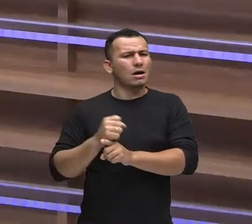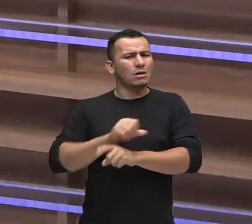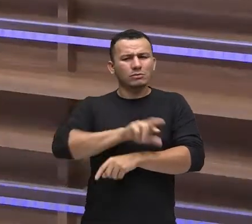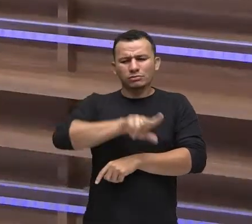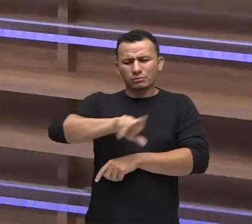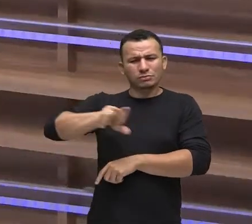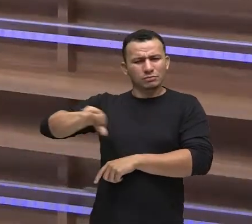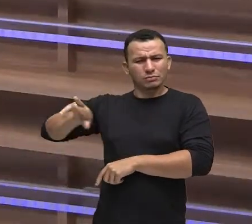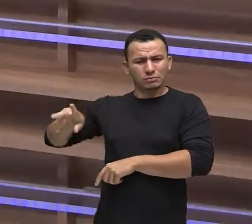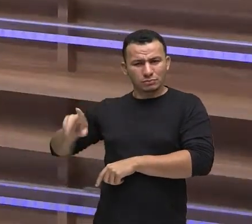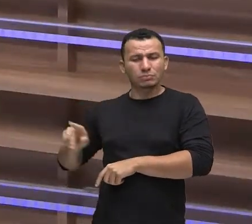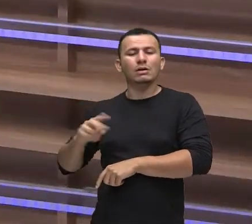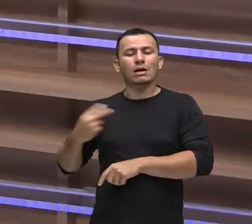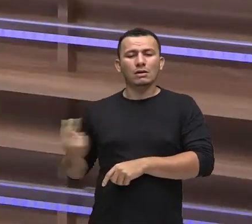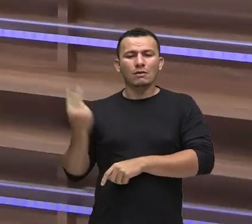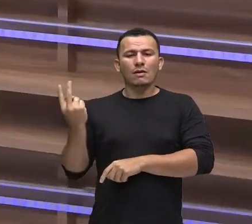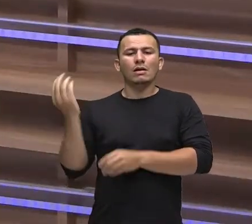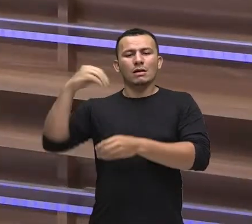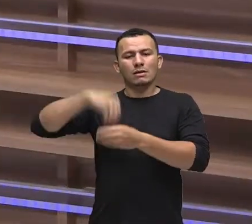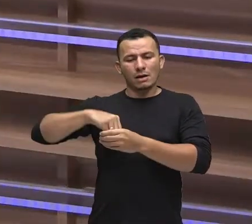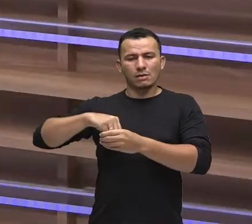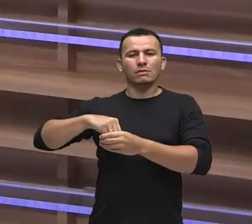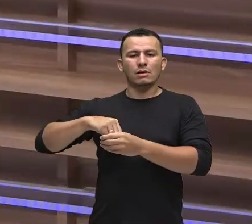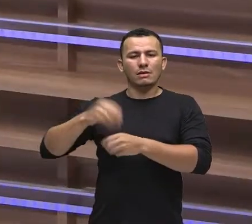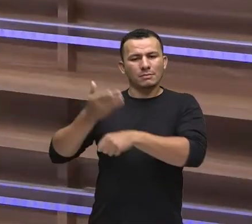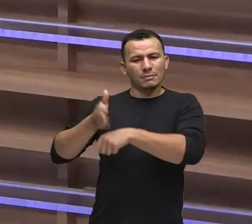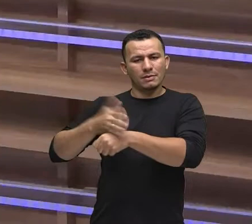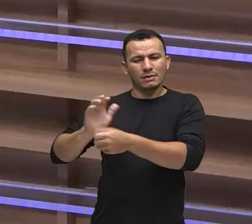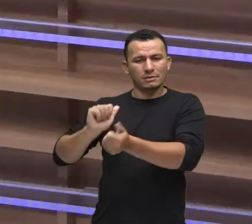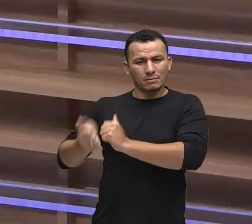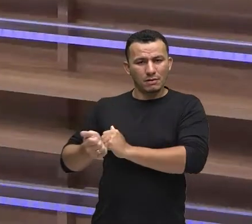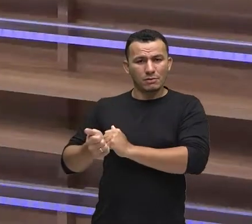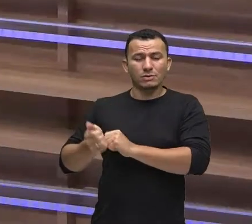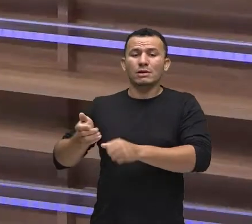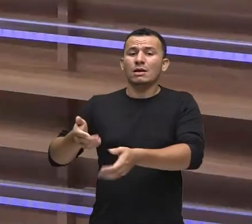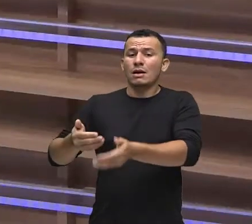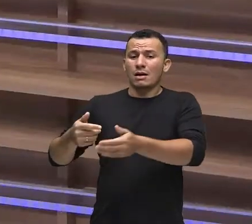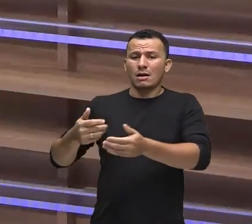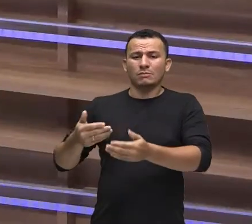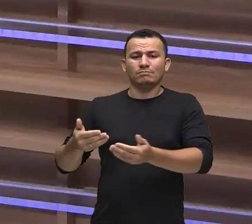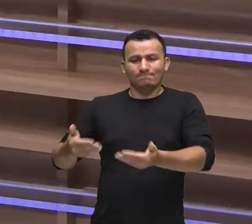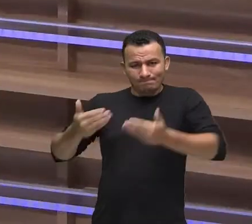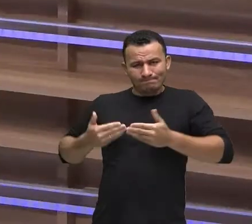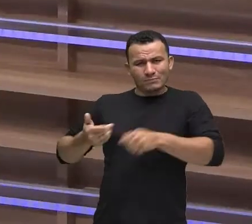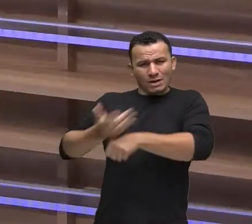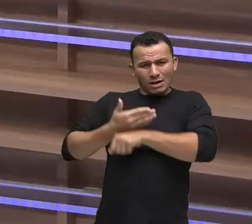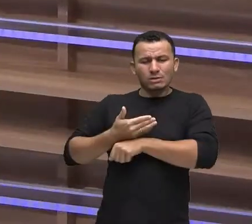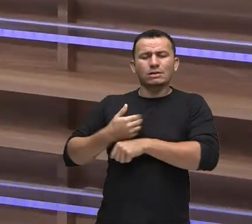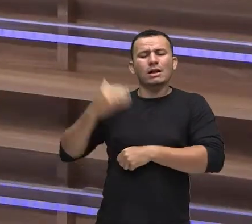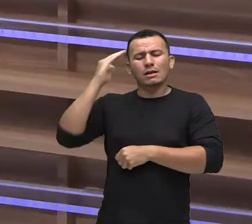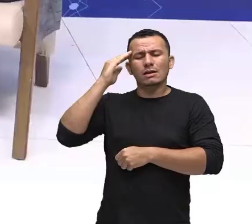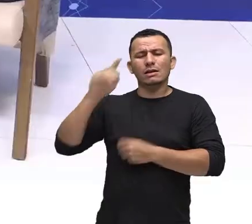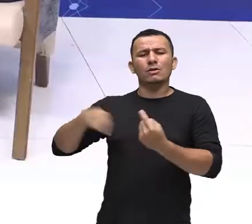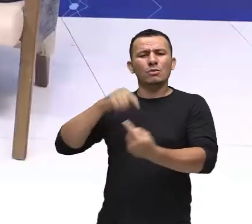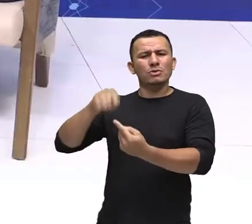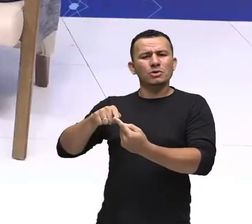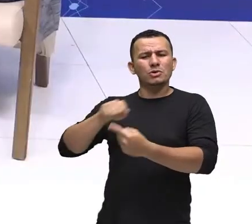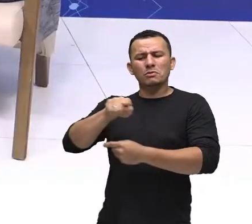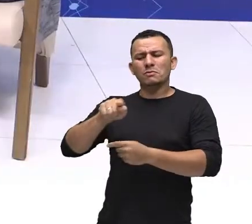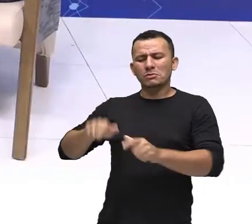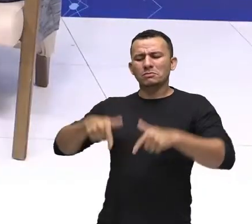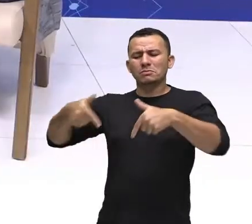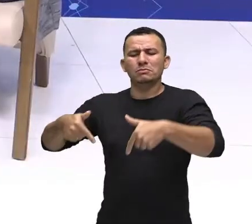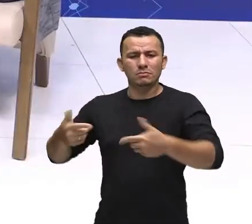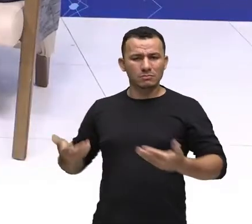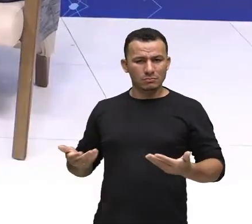valores inseridos ali na prática esportiva. É importante entender o porquê estou fazendo. Sim, justamente por conta dessa